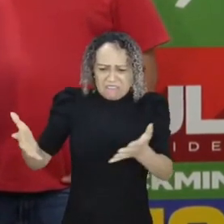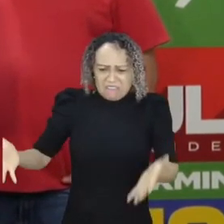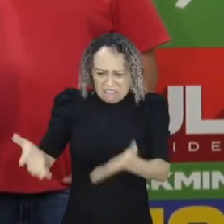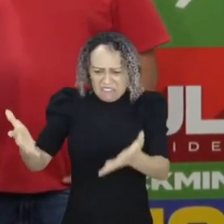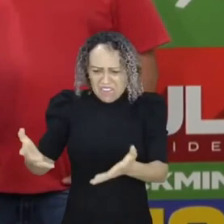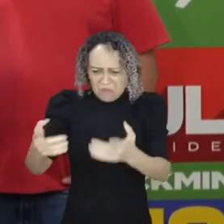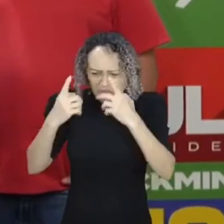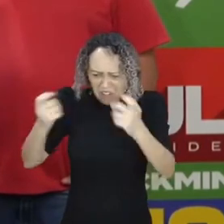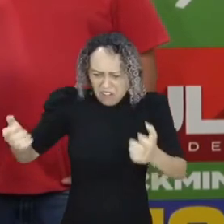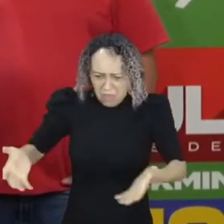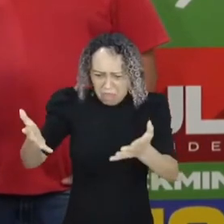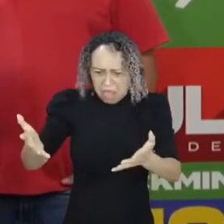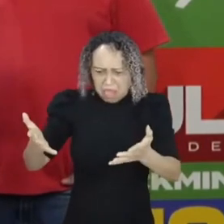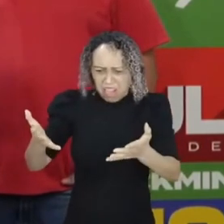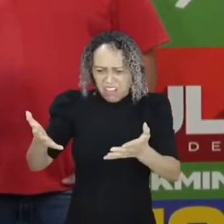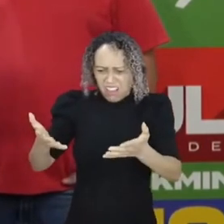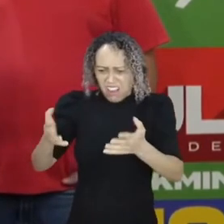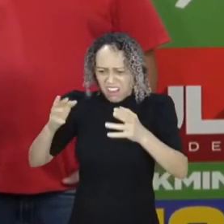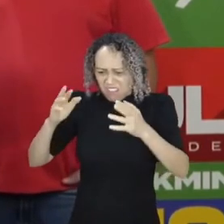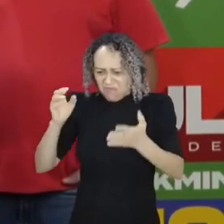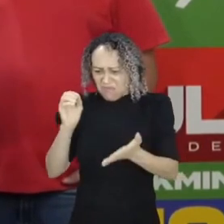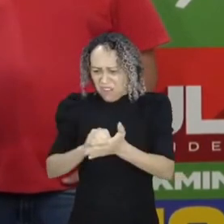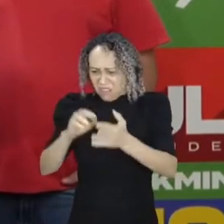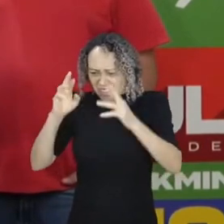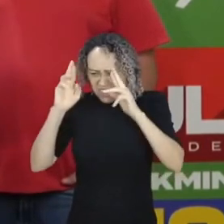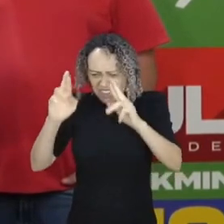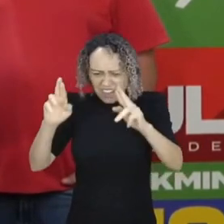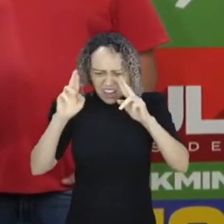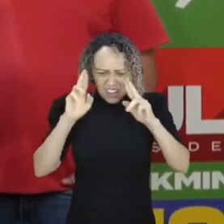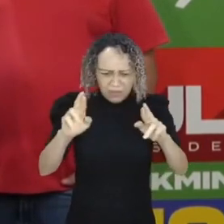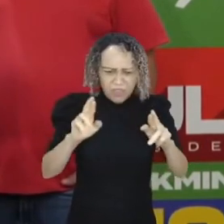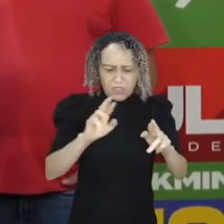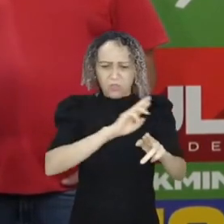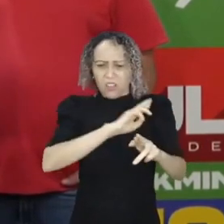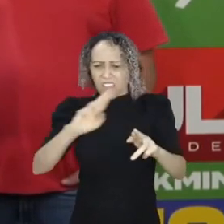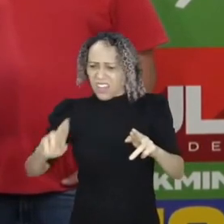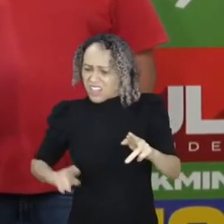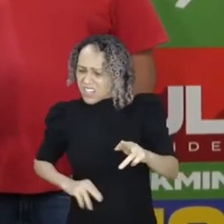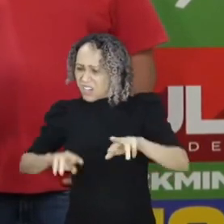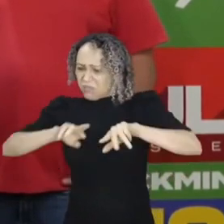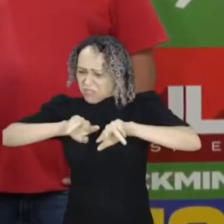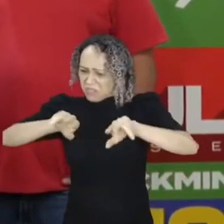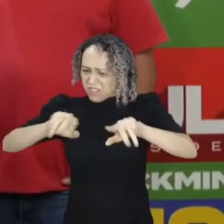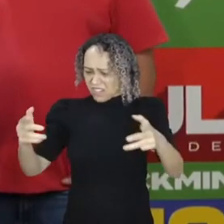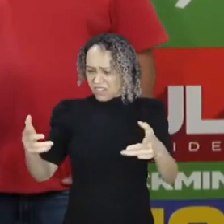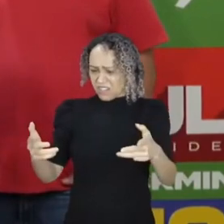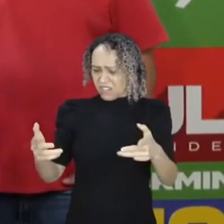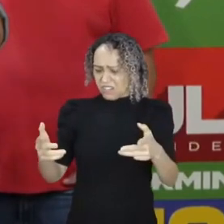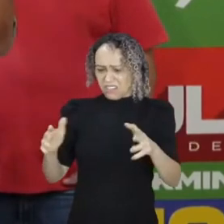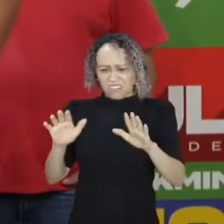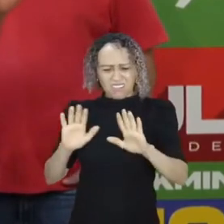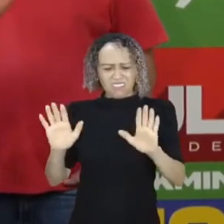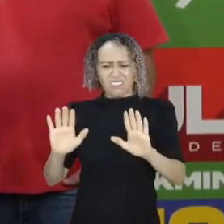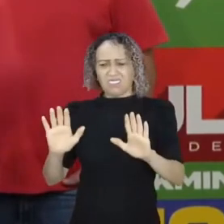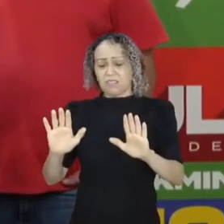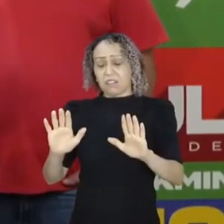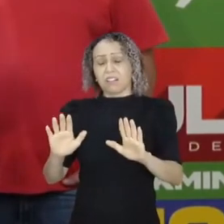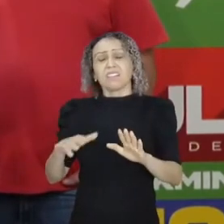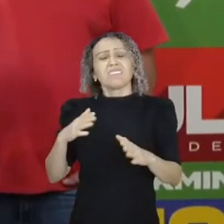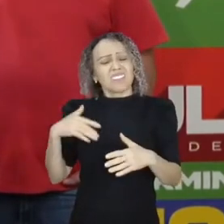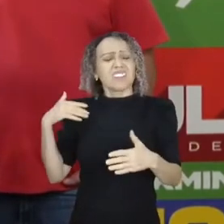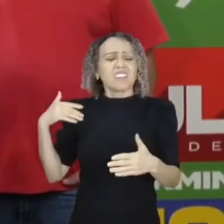A intolerância religiosa virou política de Estado no Brasil. Sempre existiu intolerância religiosa, em todo